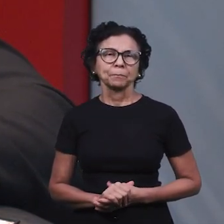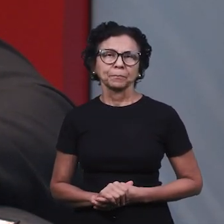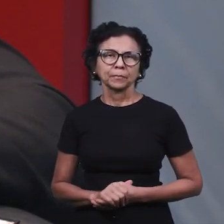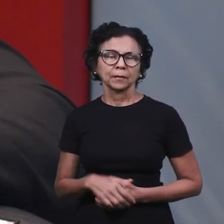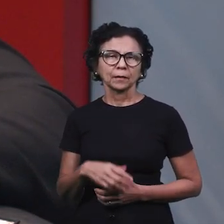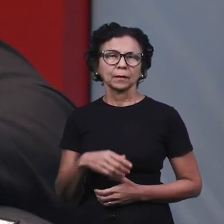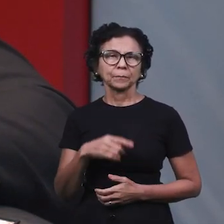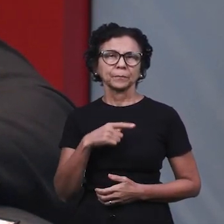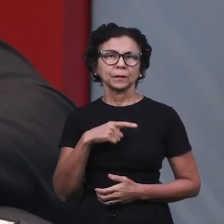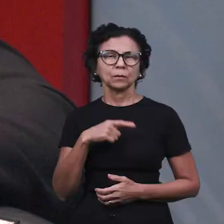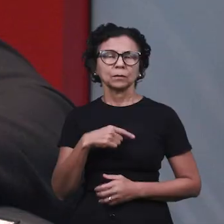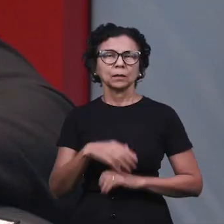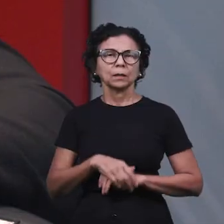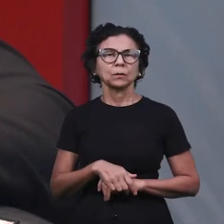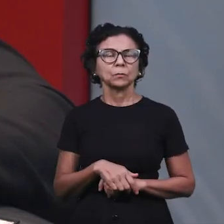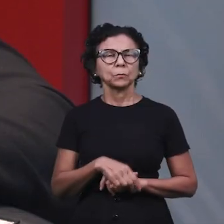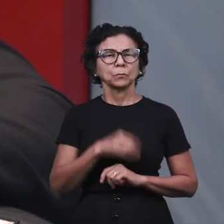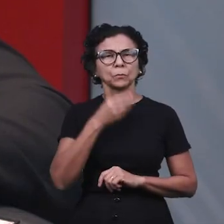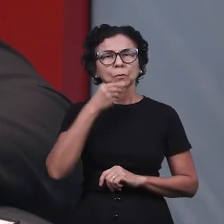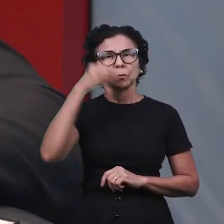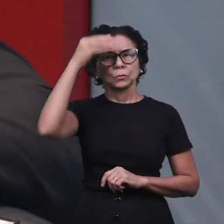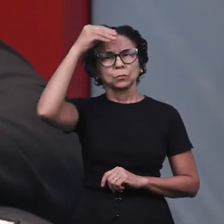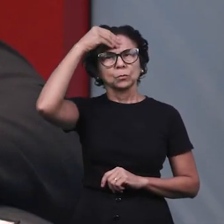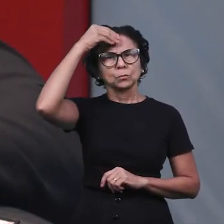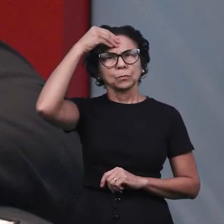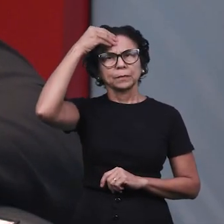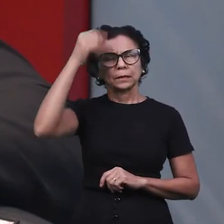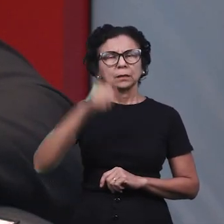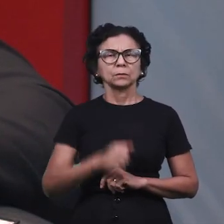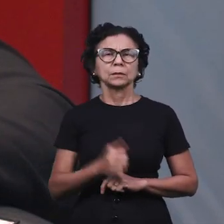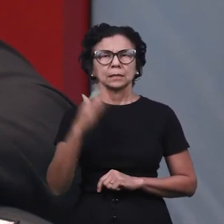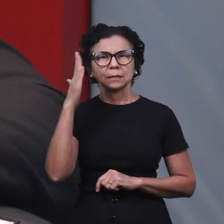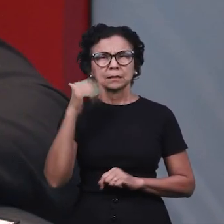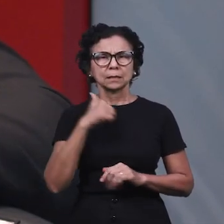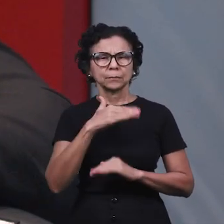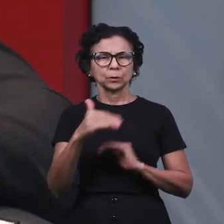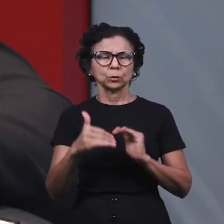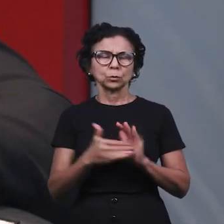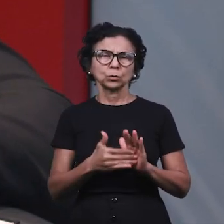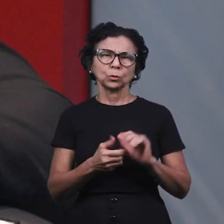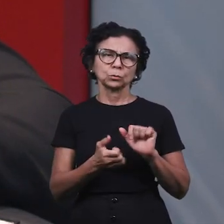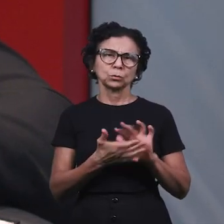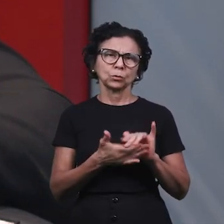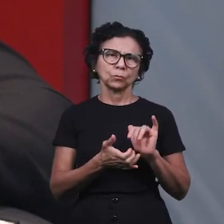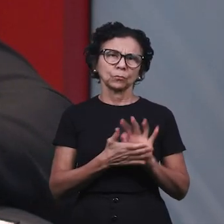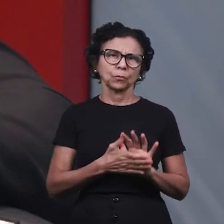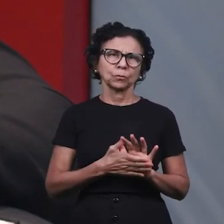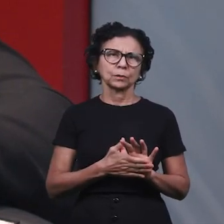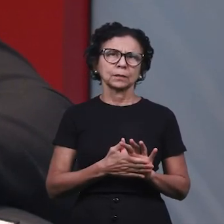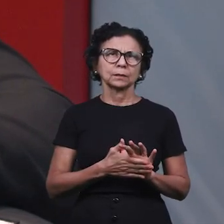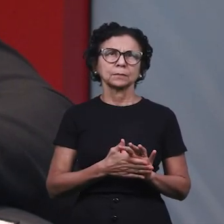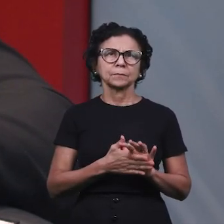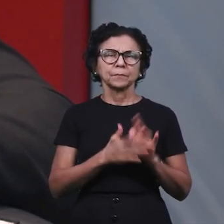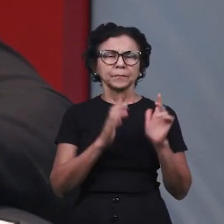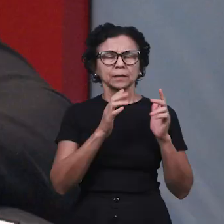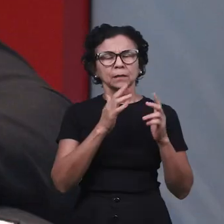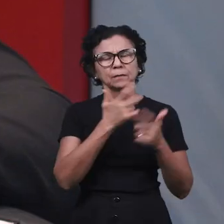sobrinho, rapaz, ele canta todos os louvores, está envolvido com o louvor na obra. Ele toca escaleta,